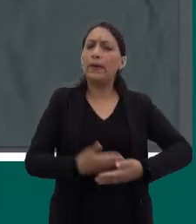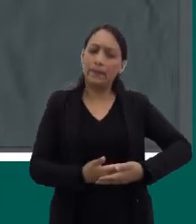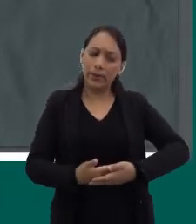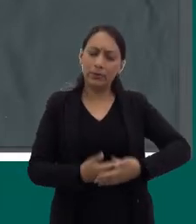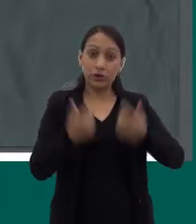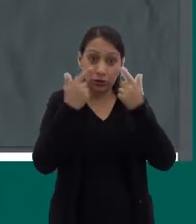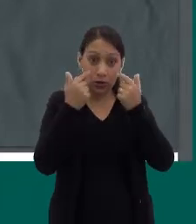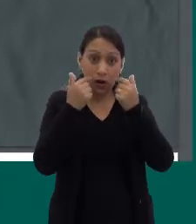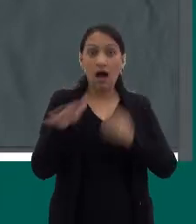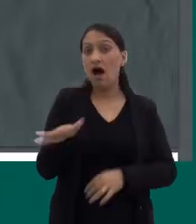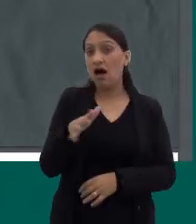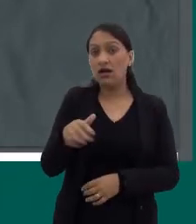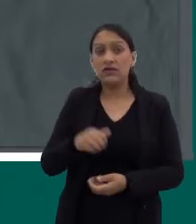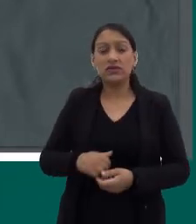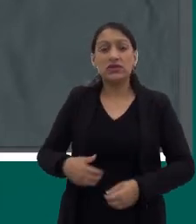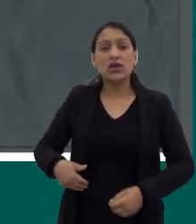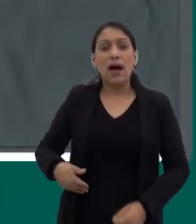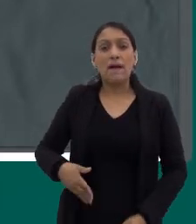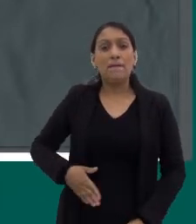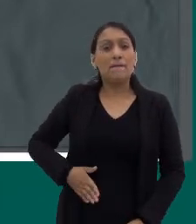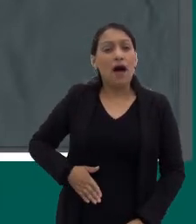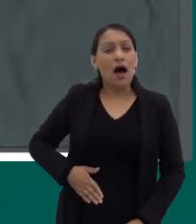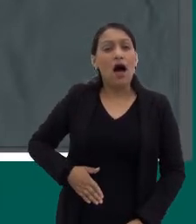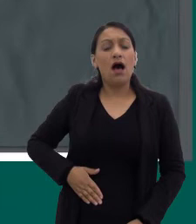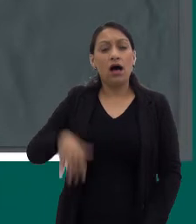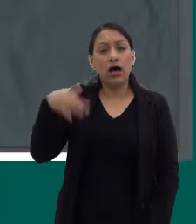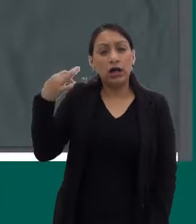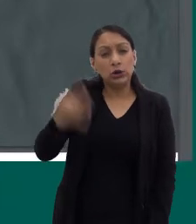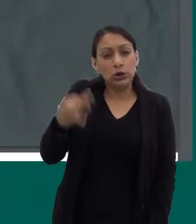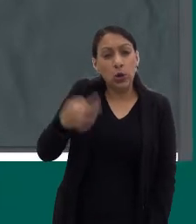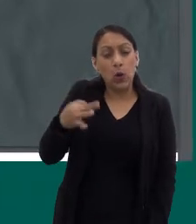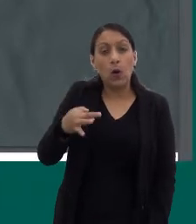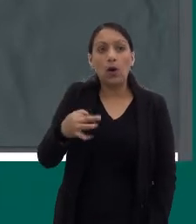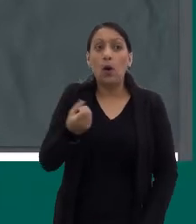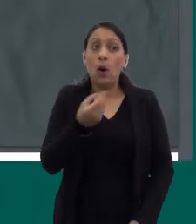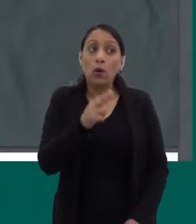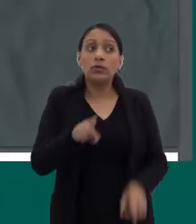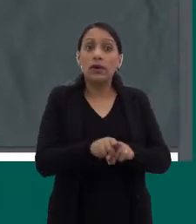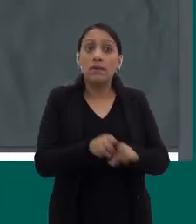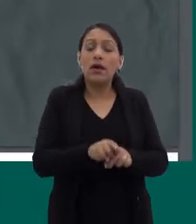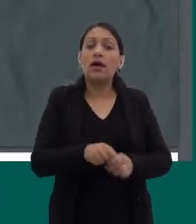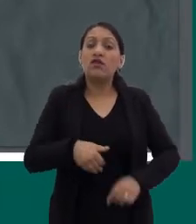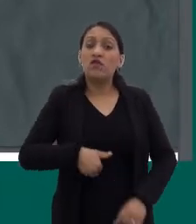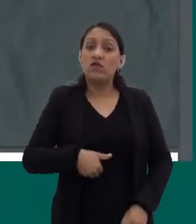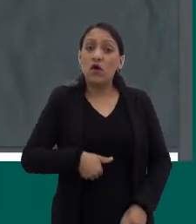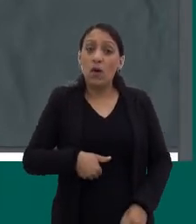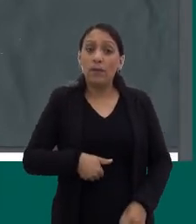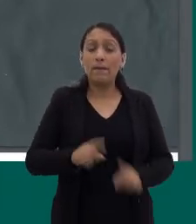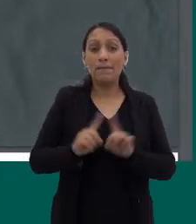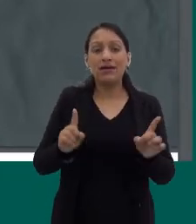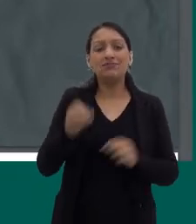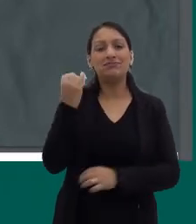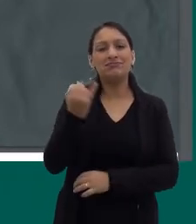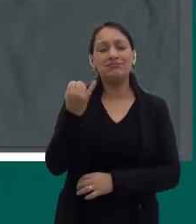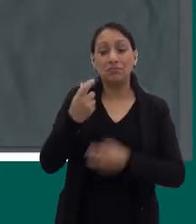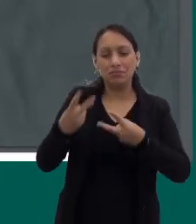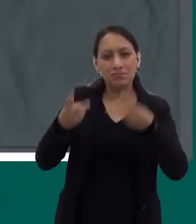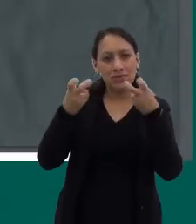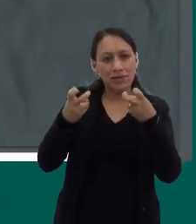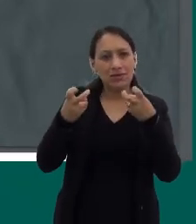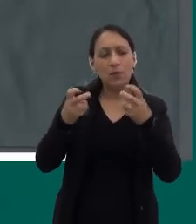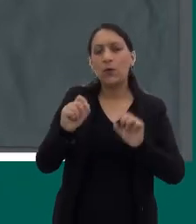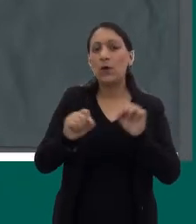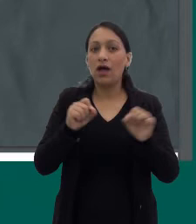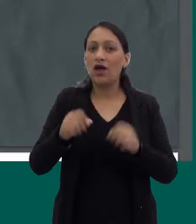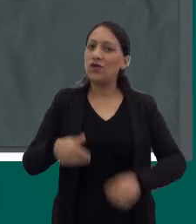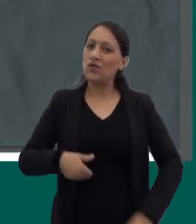uma dorzinha de barriga porque ele está com fome e é hora de comer. Mas o ambiente tem que poder perceber que então é